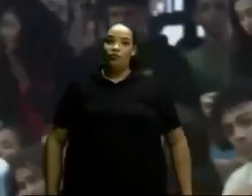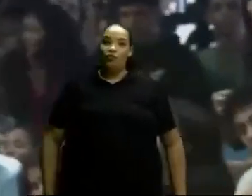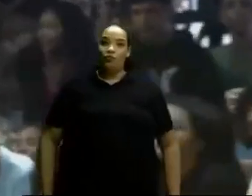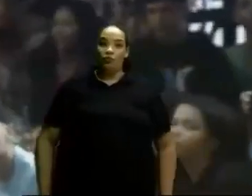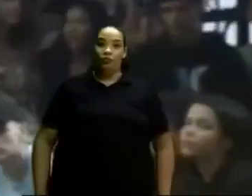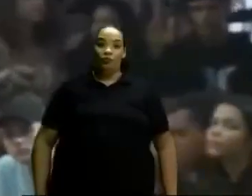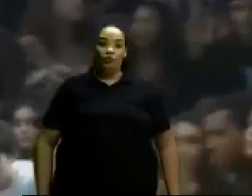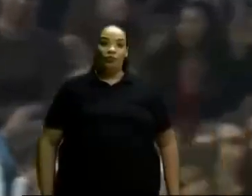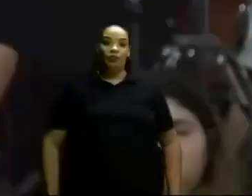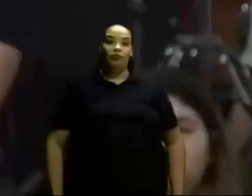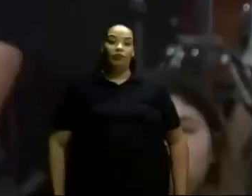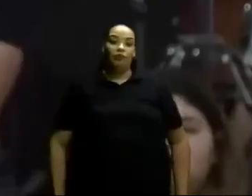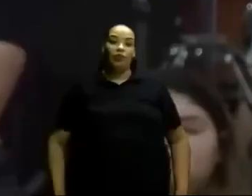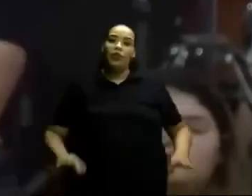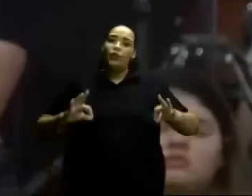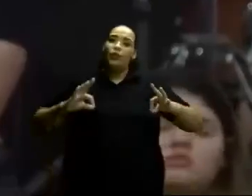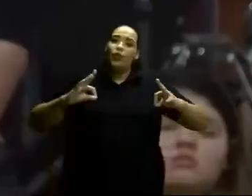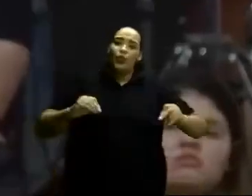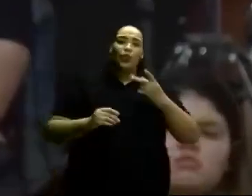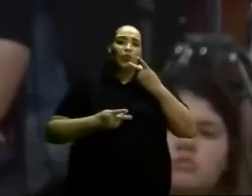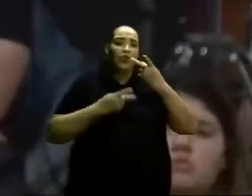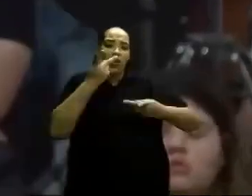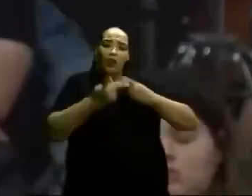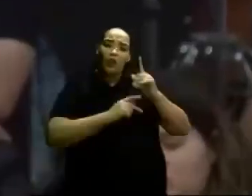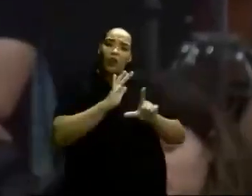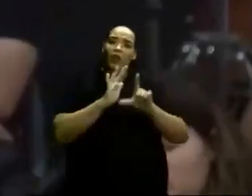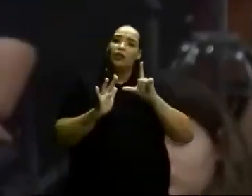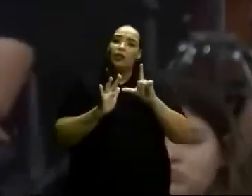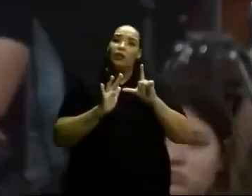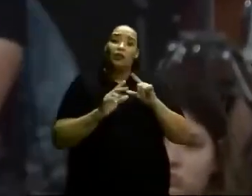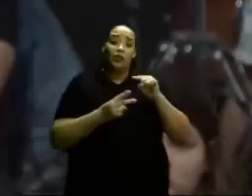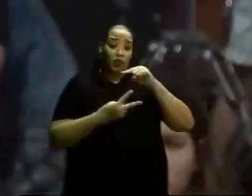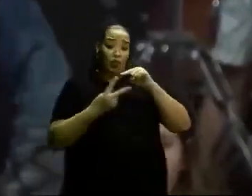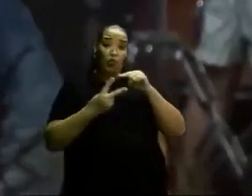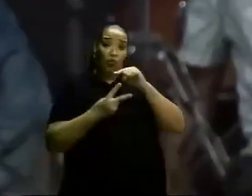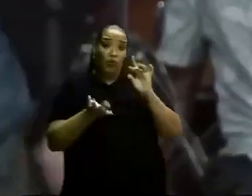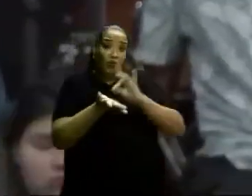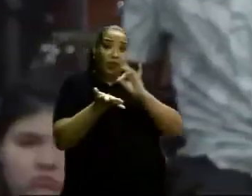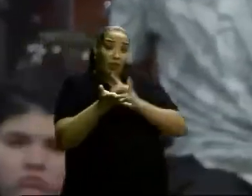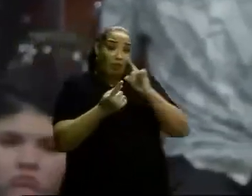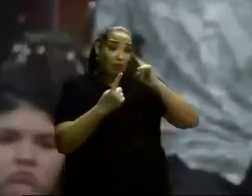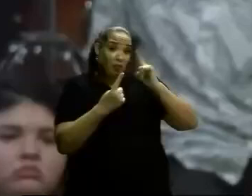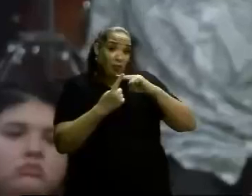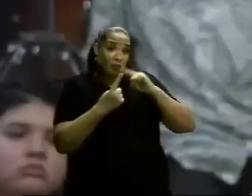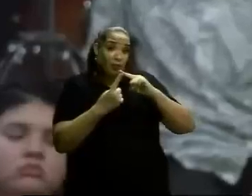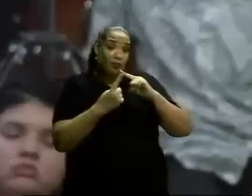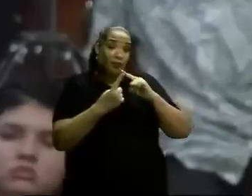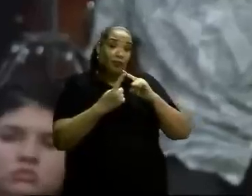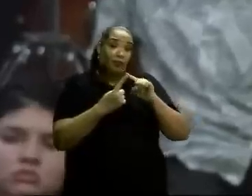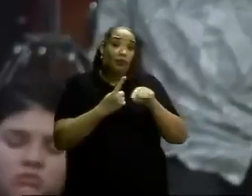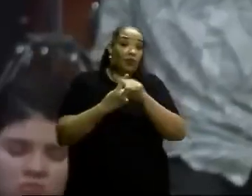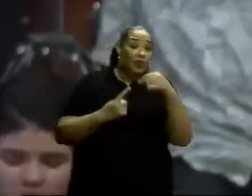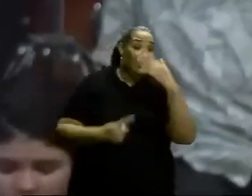Tenho sede. Se está tudo predito e ele é consciente da palavra, duas verdades a gente vai aprender agora. Primeira, quando